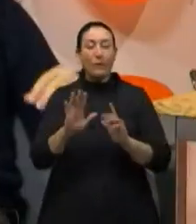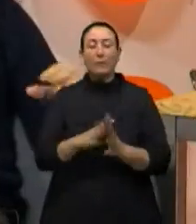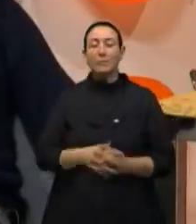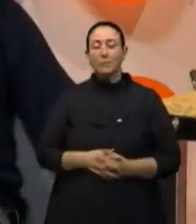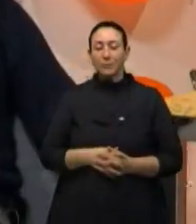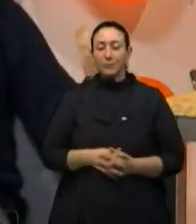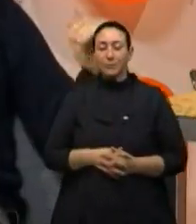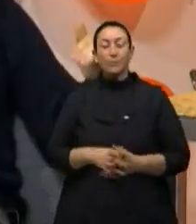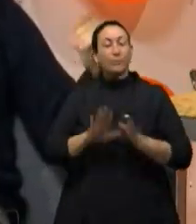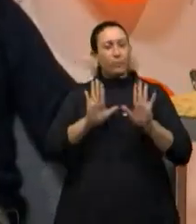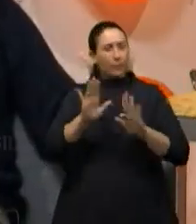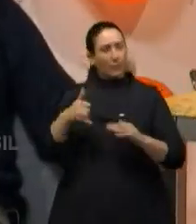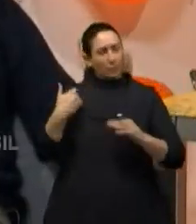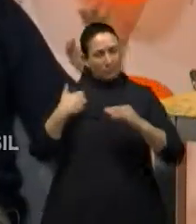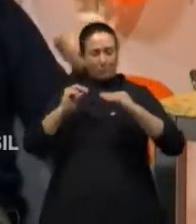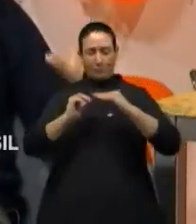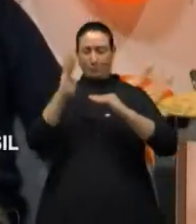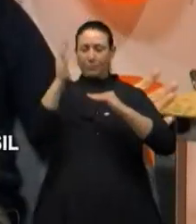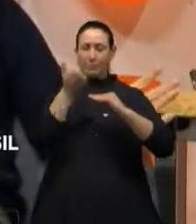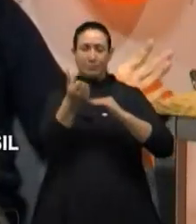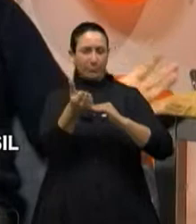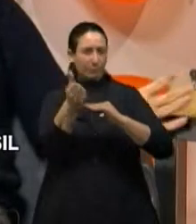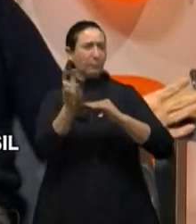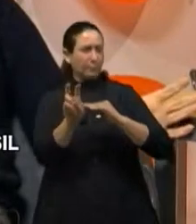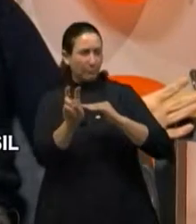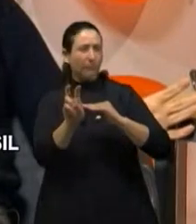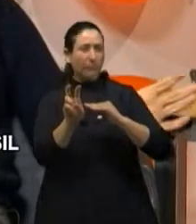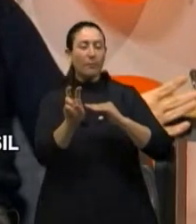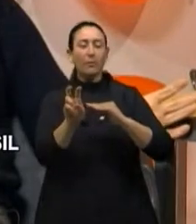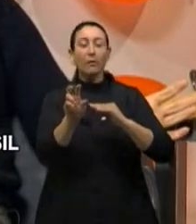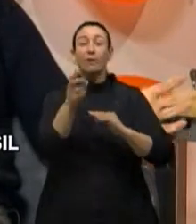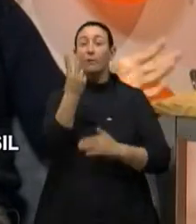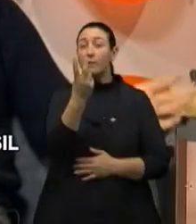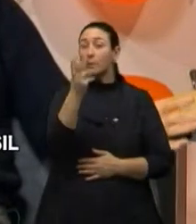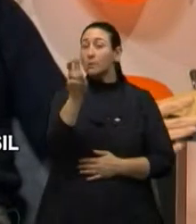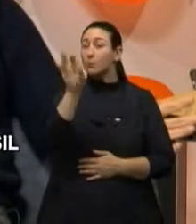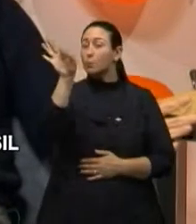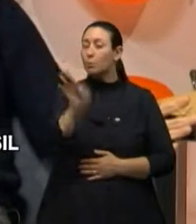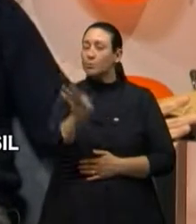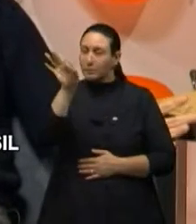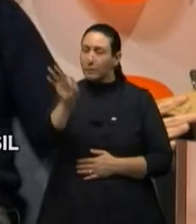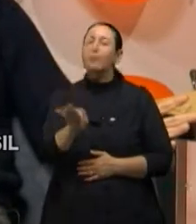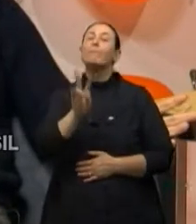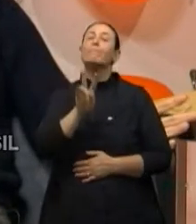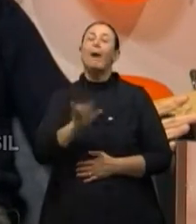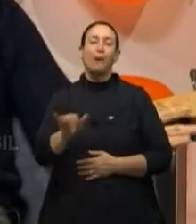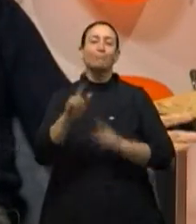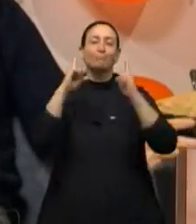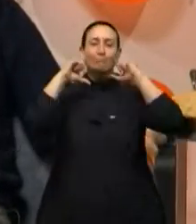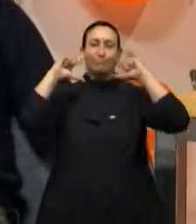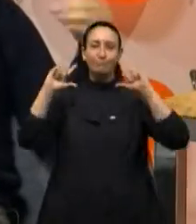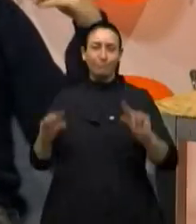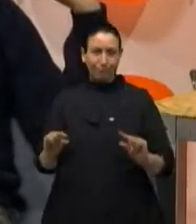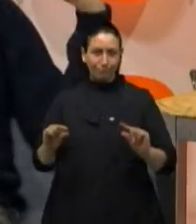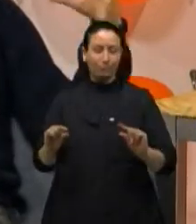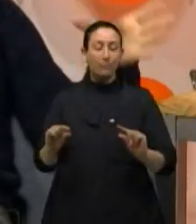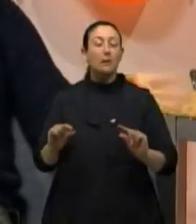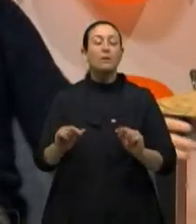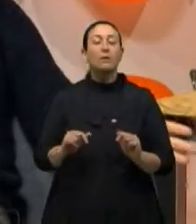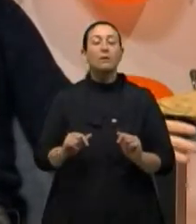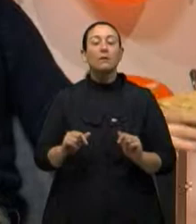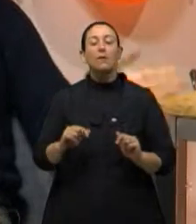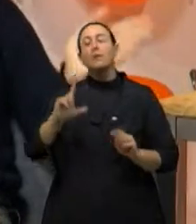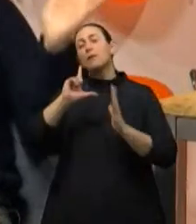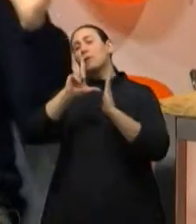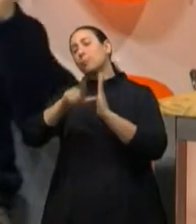ó a partir dos 65 anos 25% da população vai ter per auditiva Ah tá e depois com